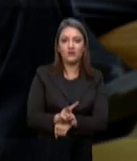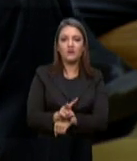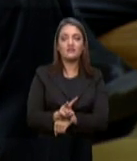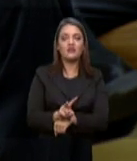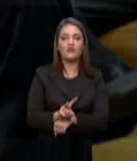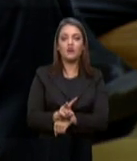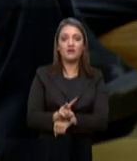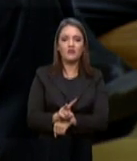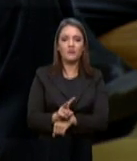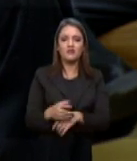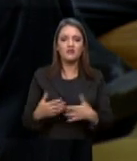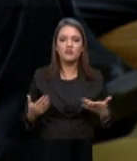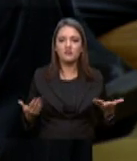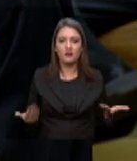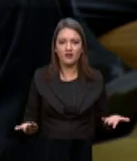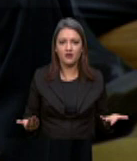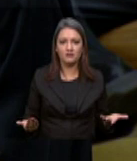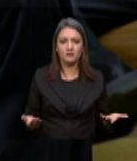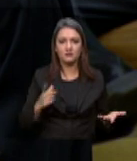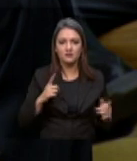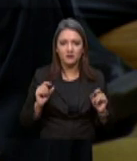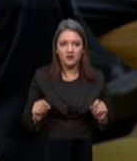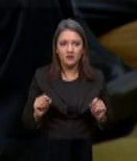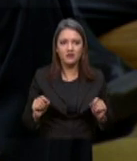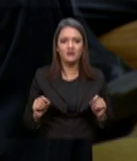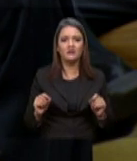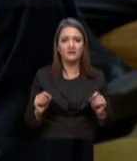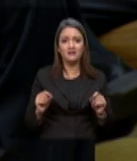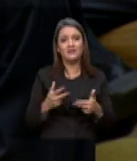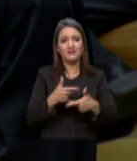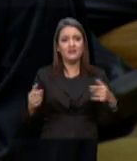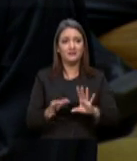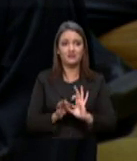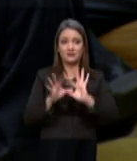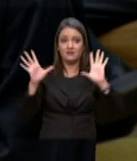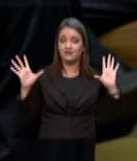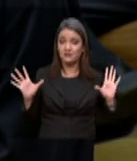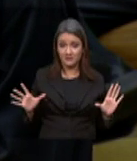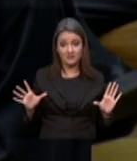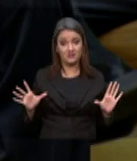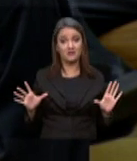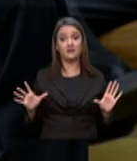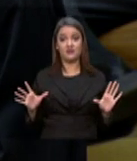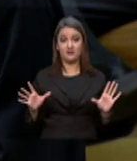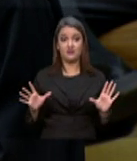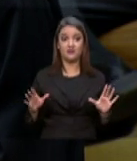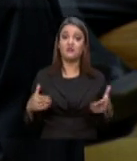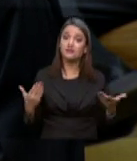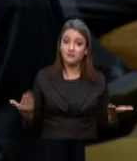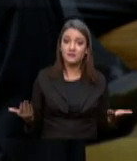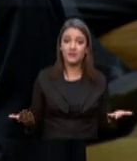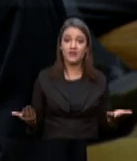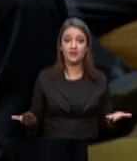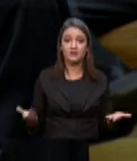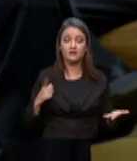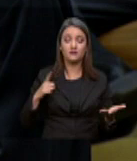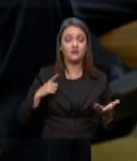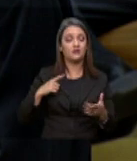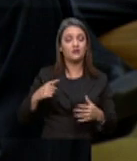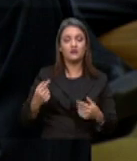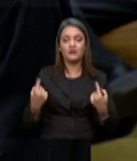que se expressa por meio de garantias intertemporais de liberdade. Está fora do alcance das decisões